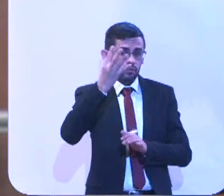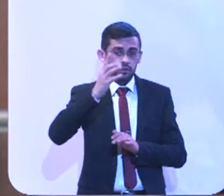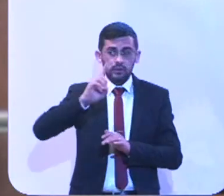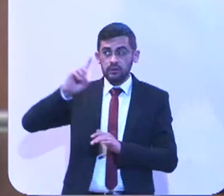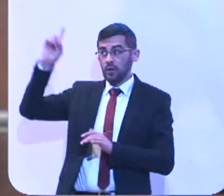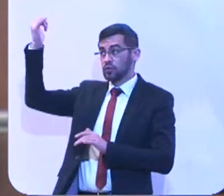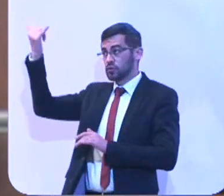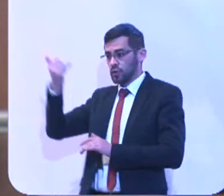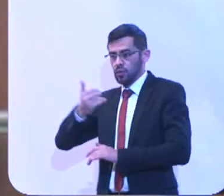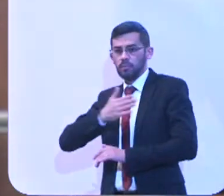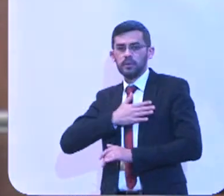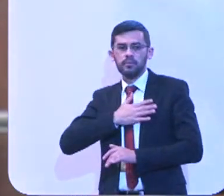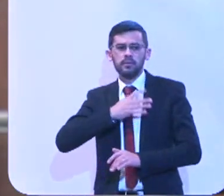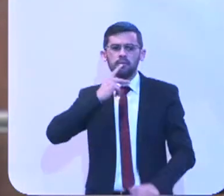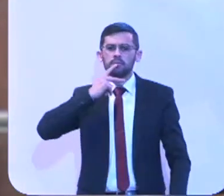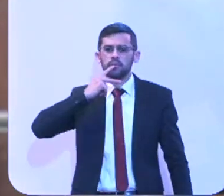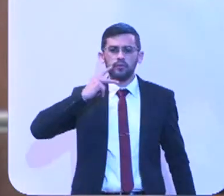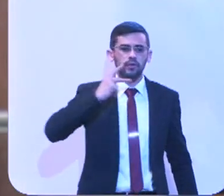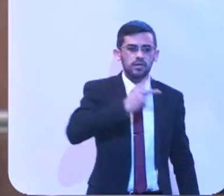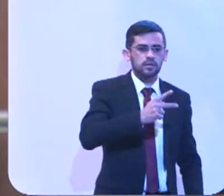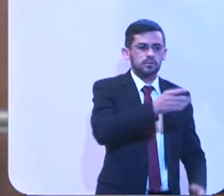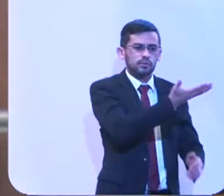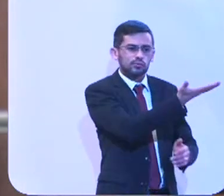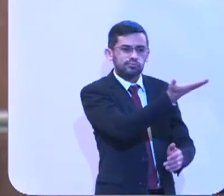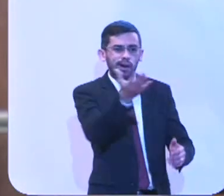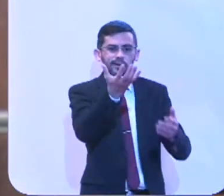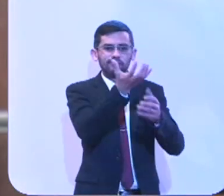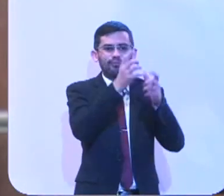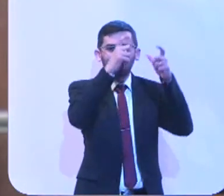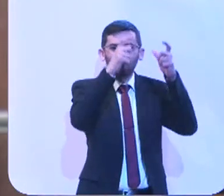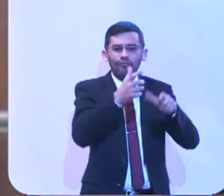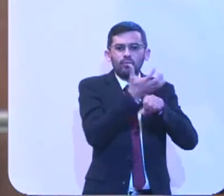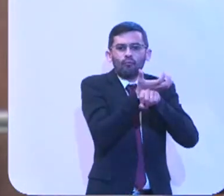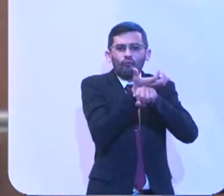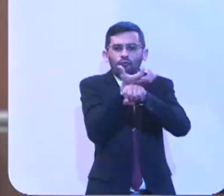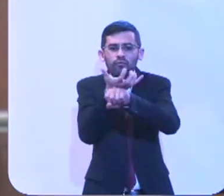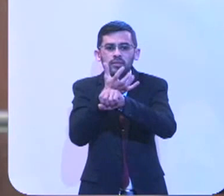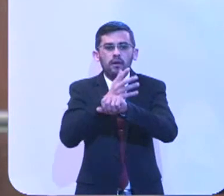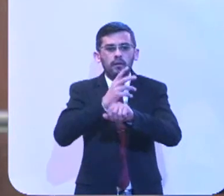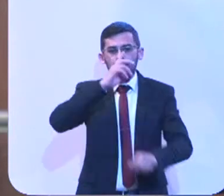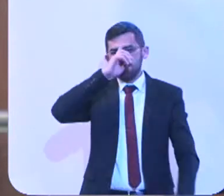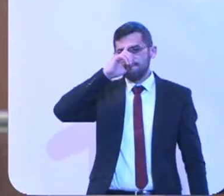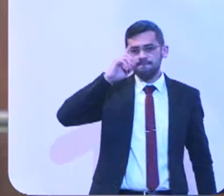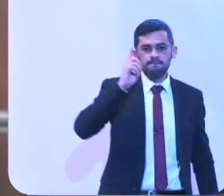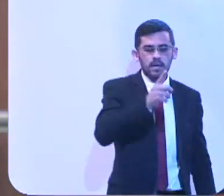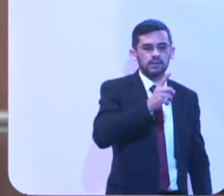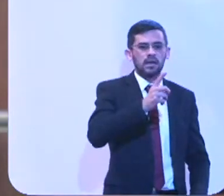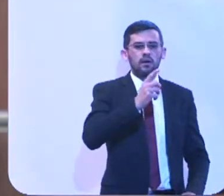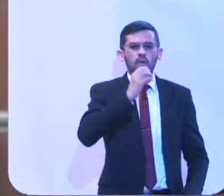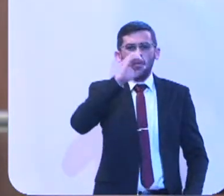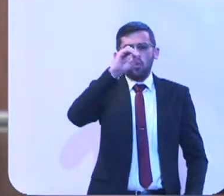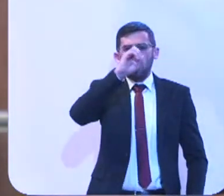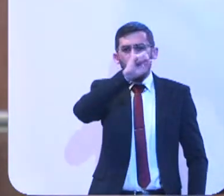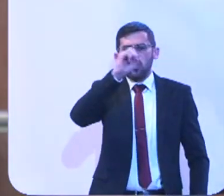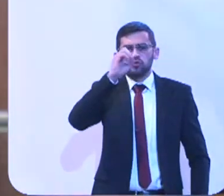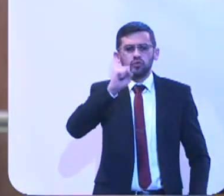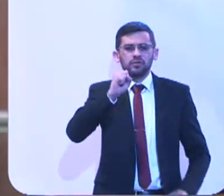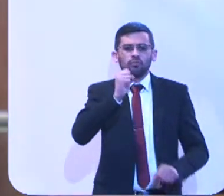disse, profetize a esses ossos e diga-lhes, ossos